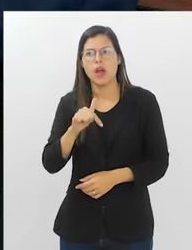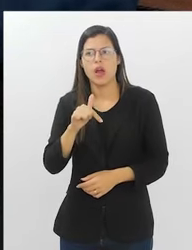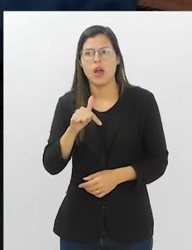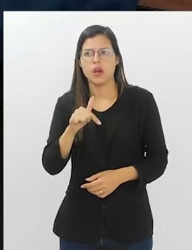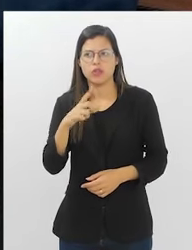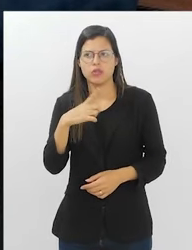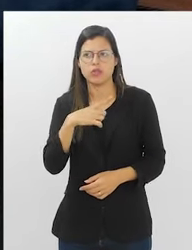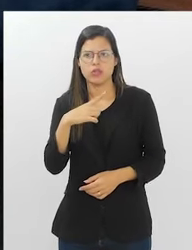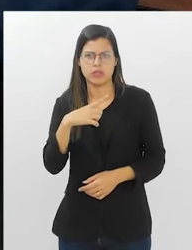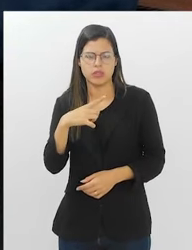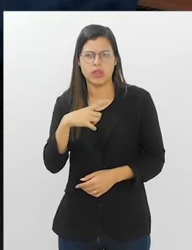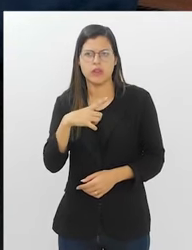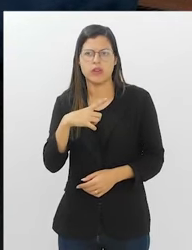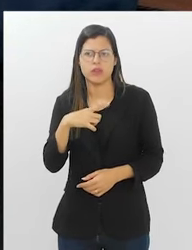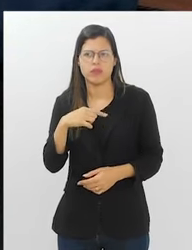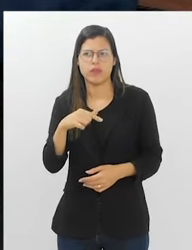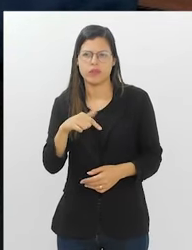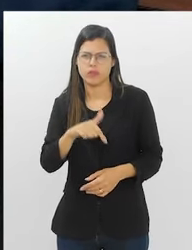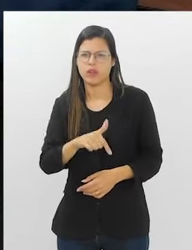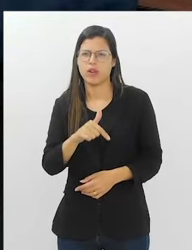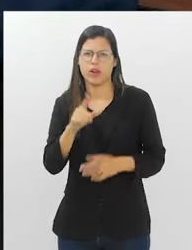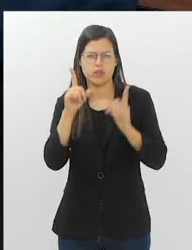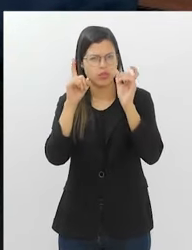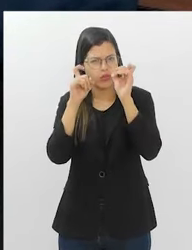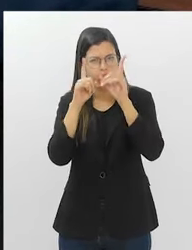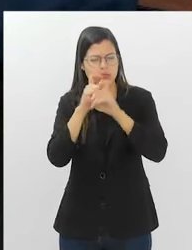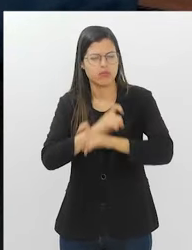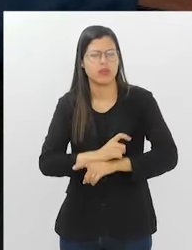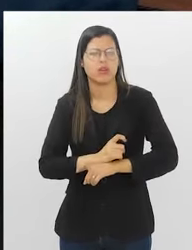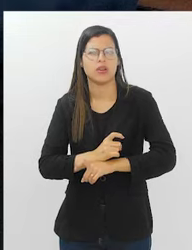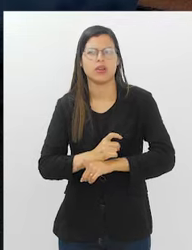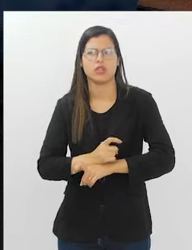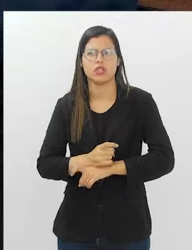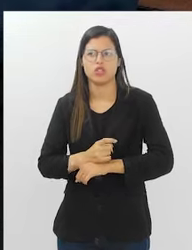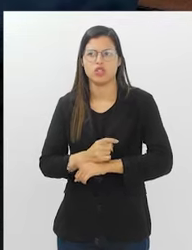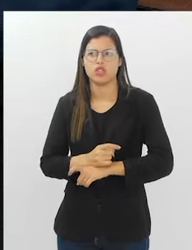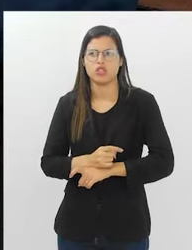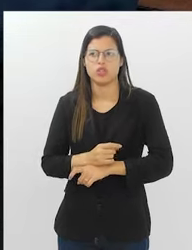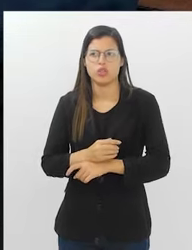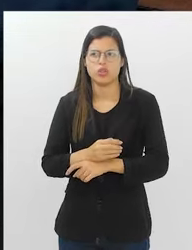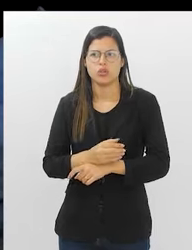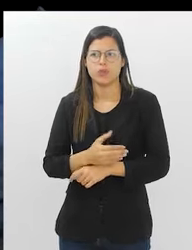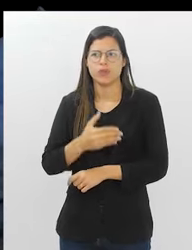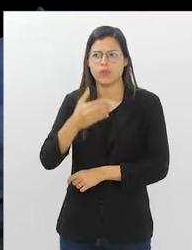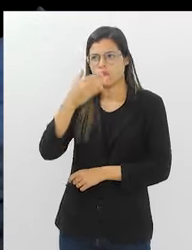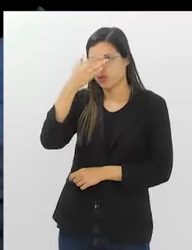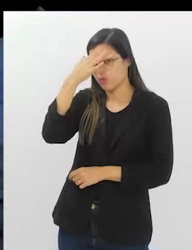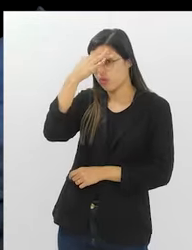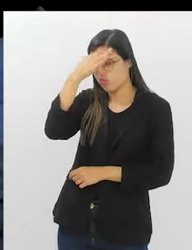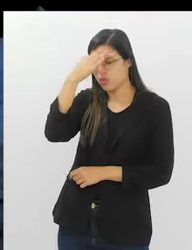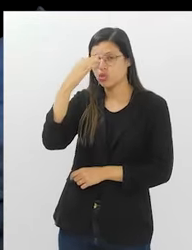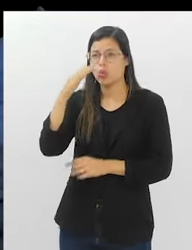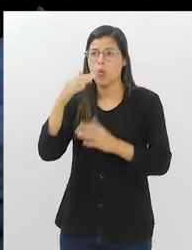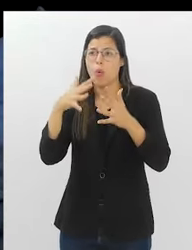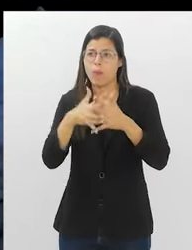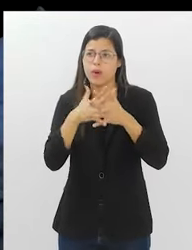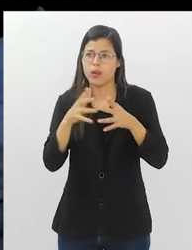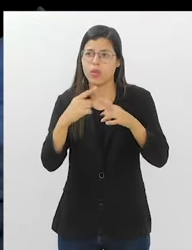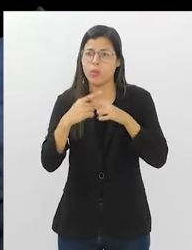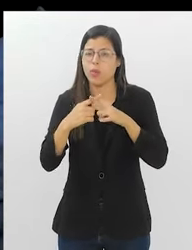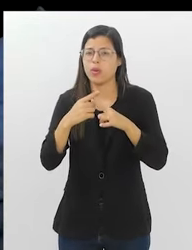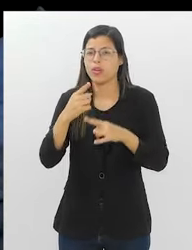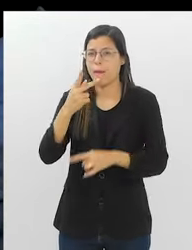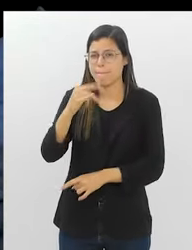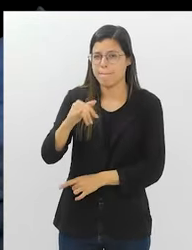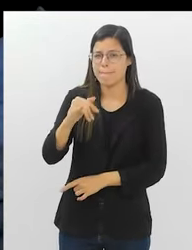Aquela rejeição toda ali já dele foi uma das... Mas o Chico foi complicado porque tinha uma família interesseira, um